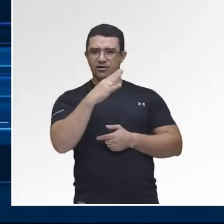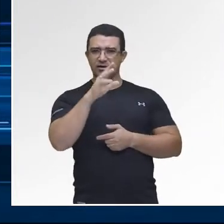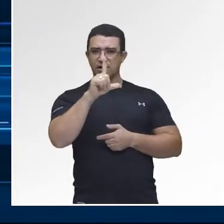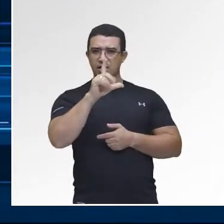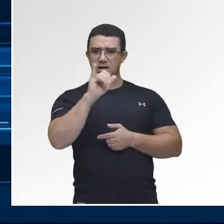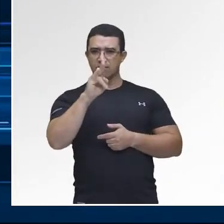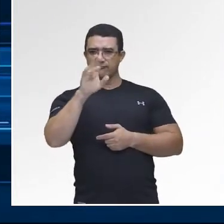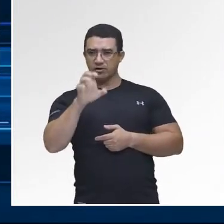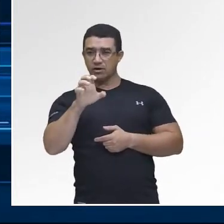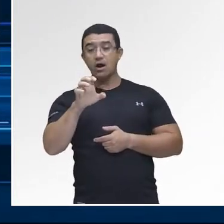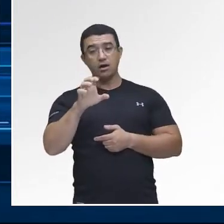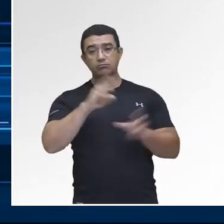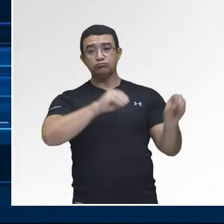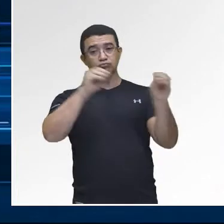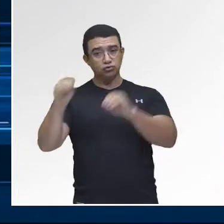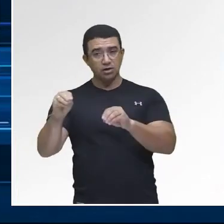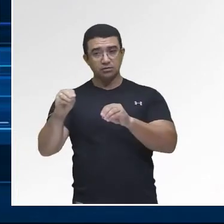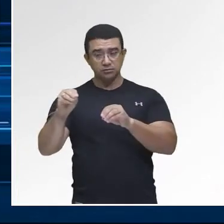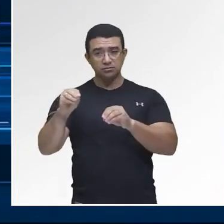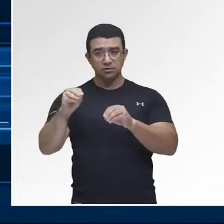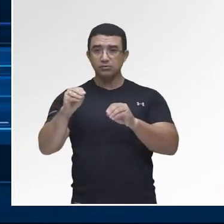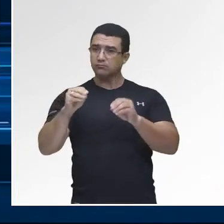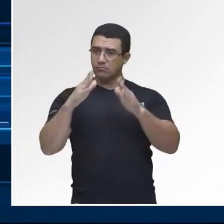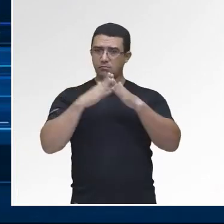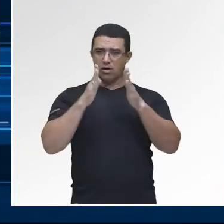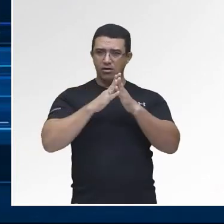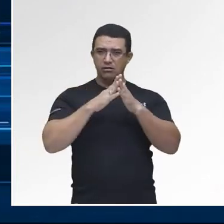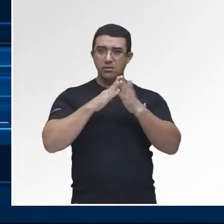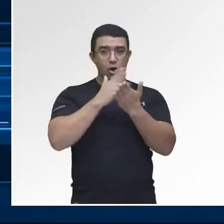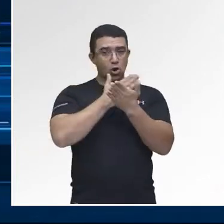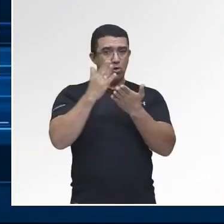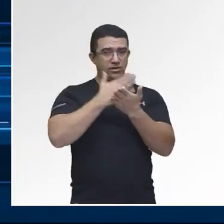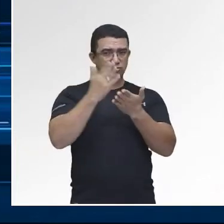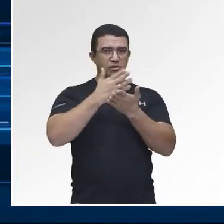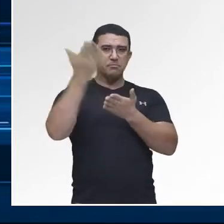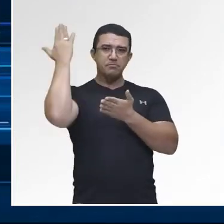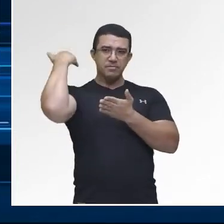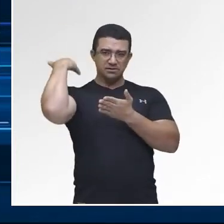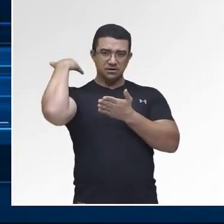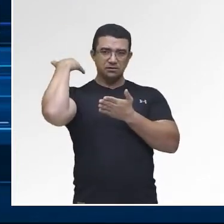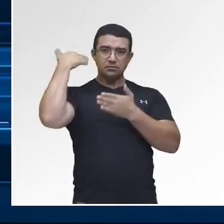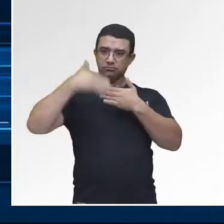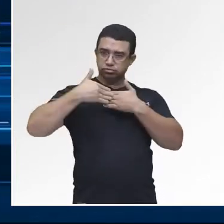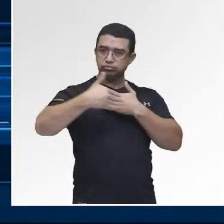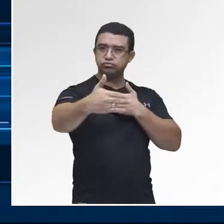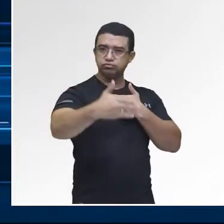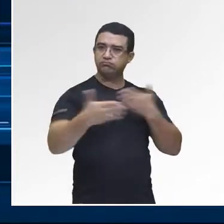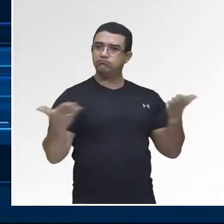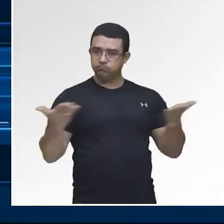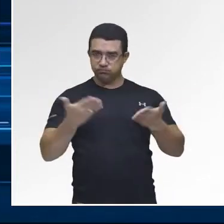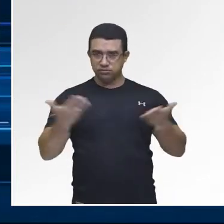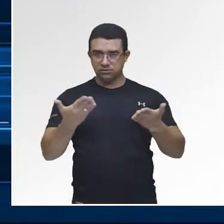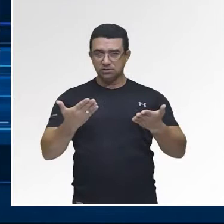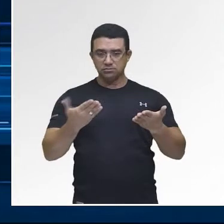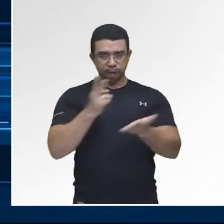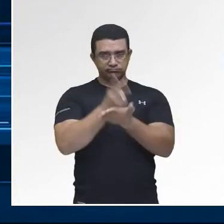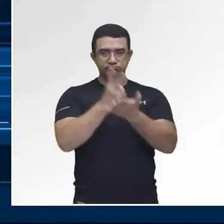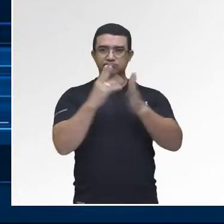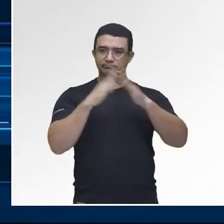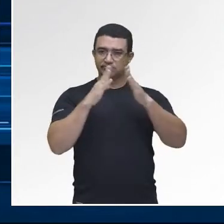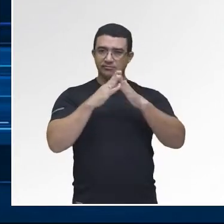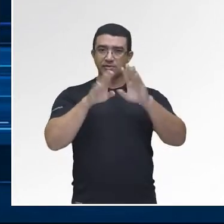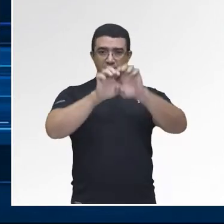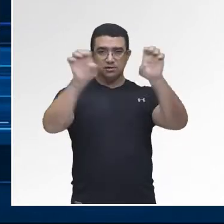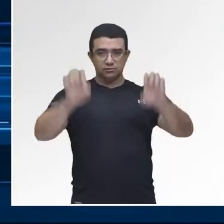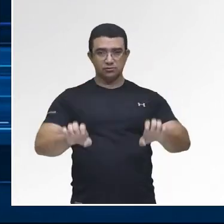continuo morando. Então, é uma ação que começou lá no passado e perdura até o presente, tá? E eu tenho essa estrutura aqui, ó,